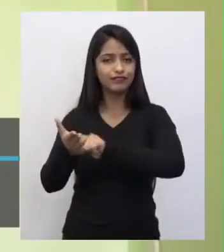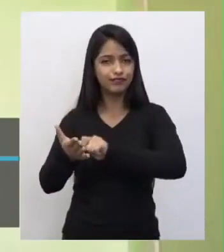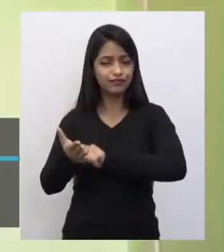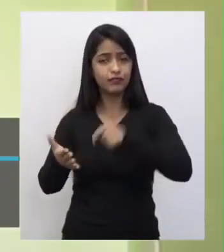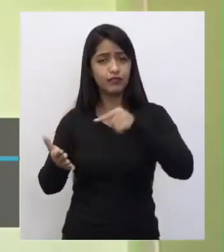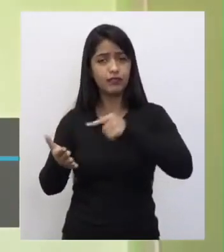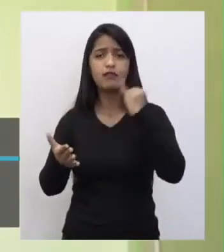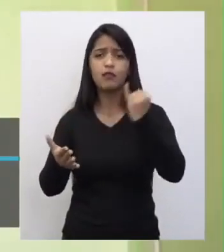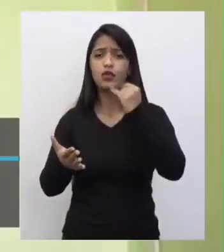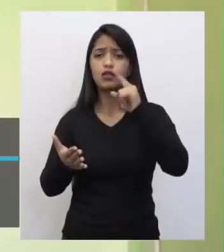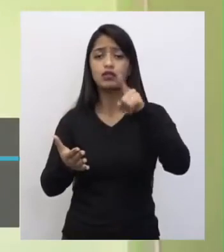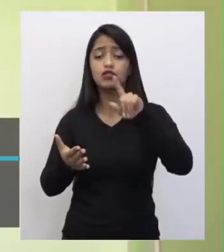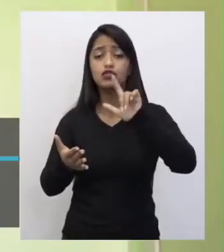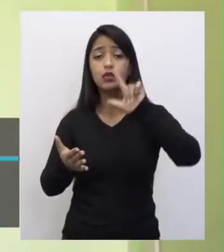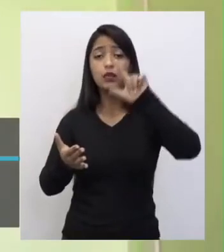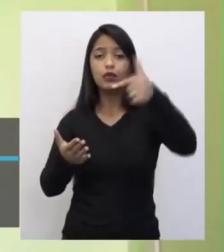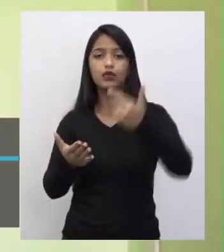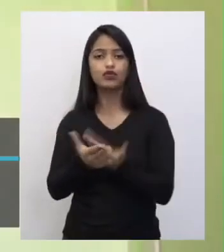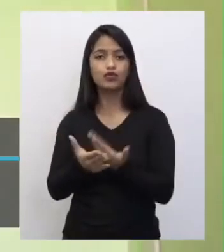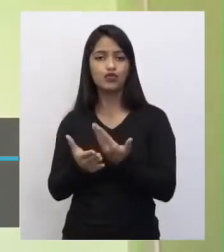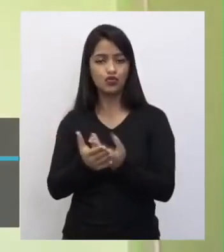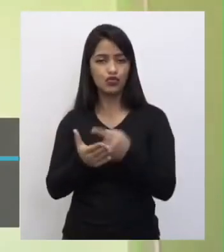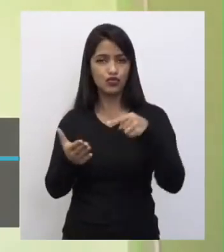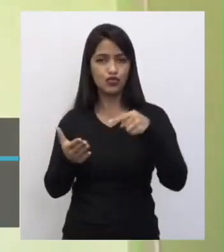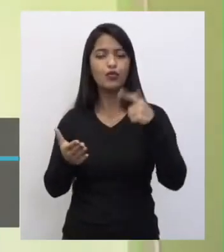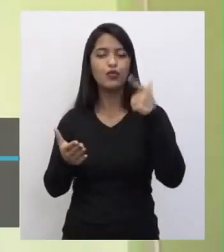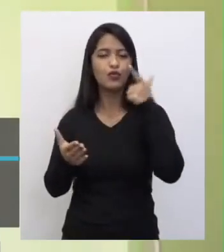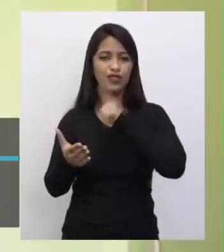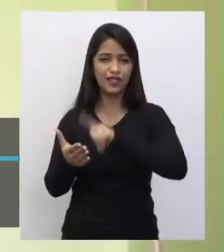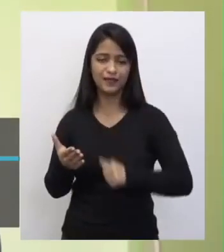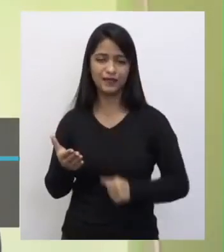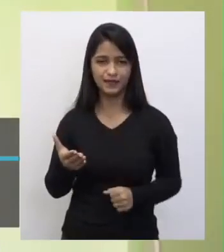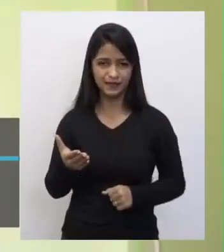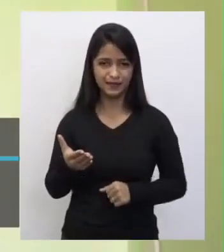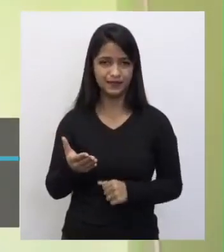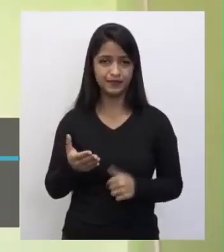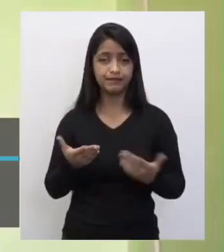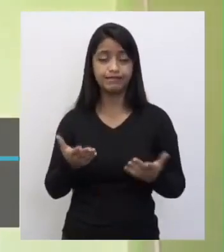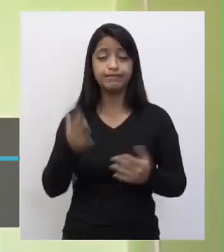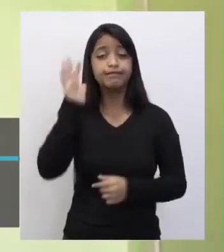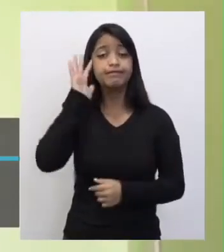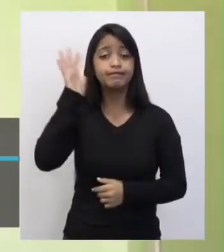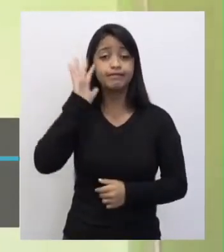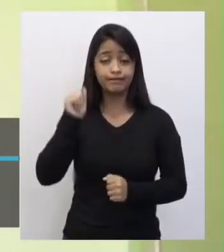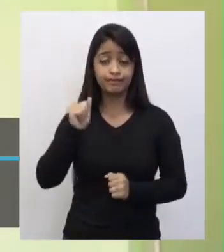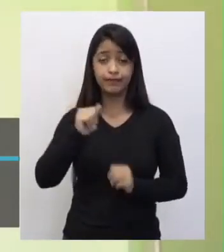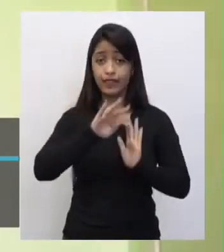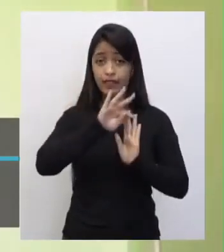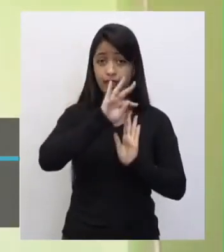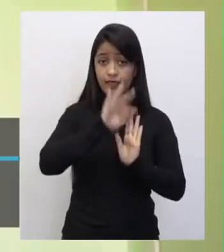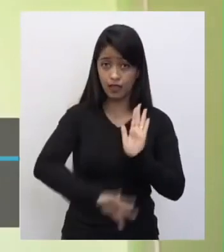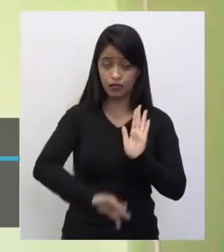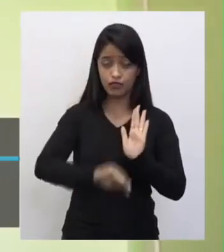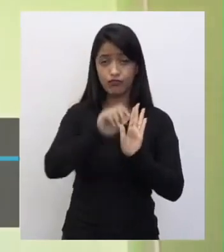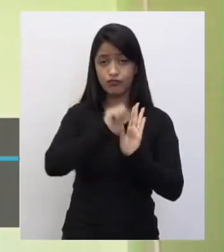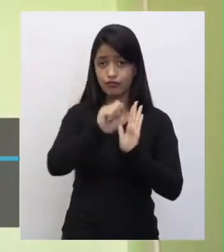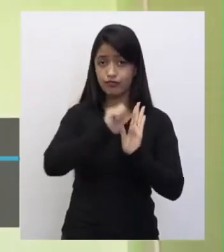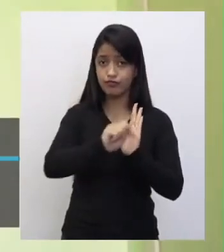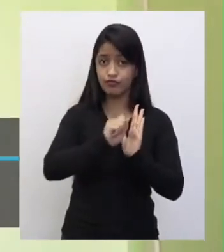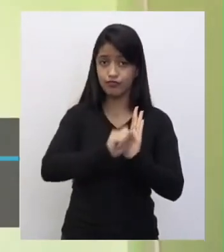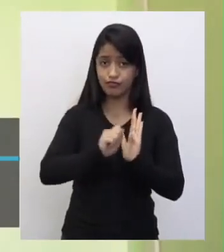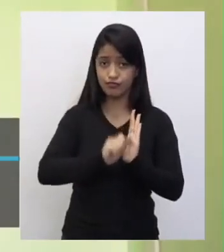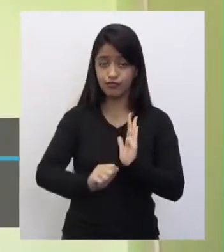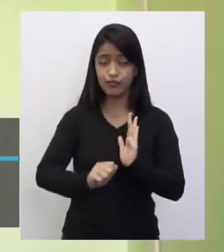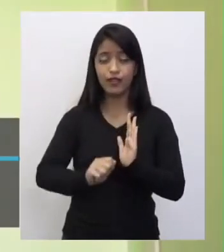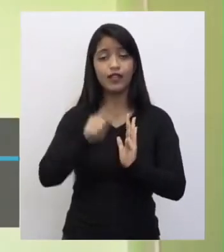vocês estudarem depois também, né? Afinal, vamos pensar que produção de textos é algo que sempre vai